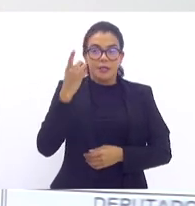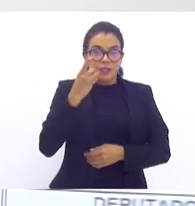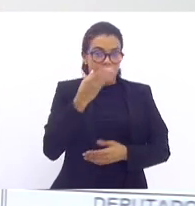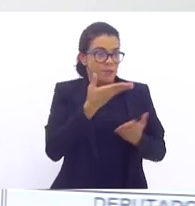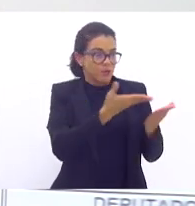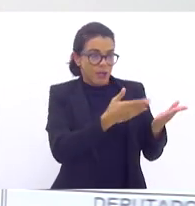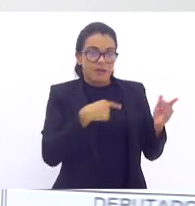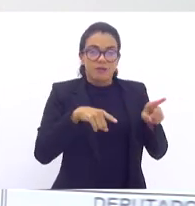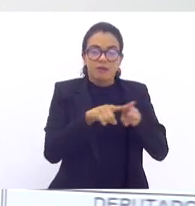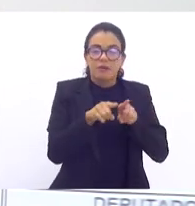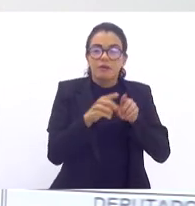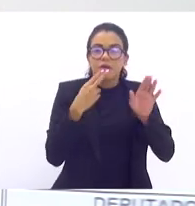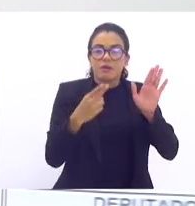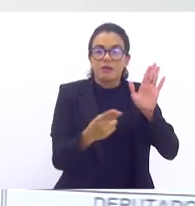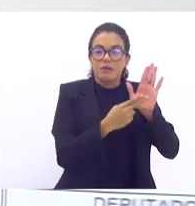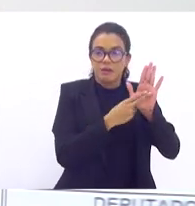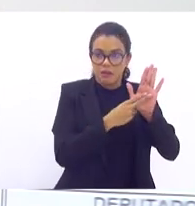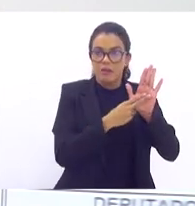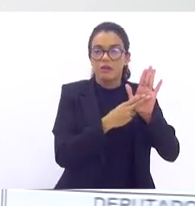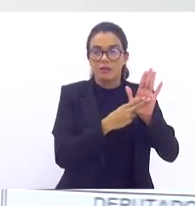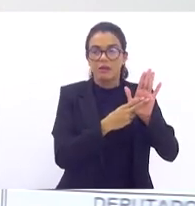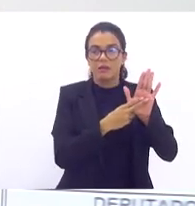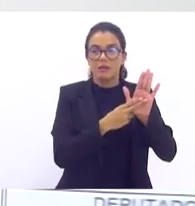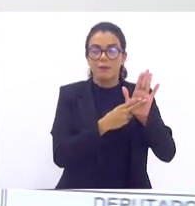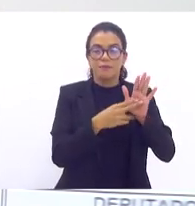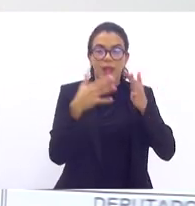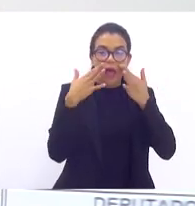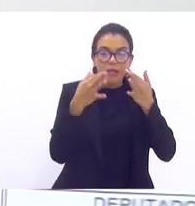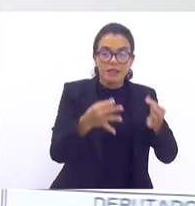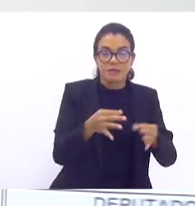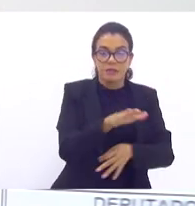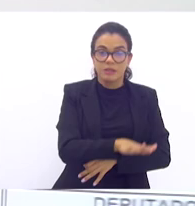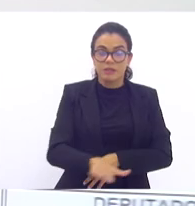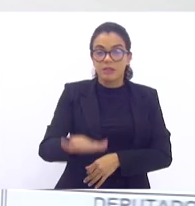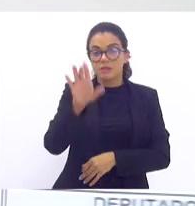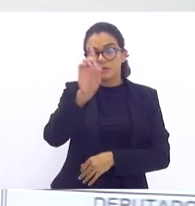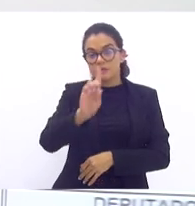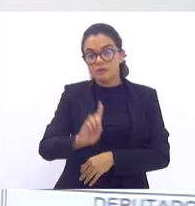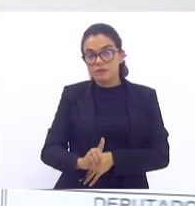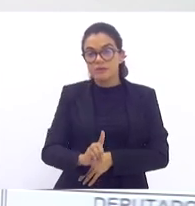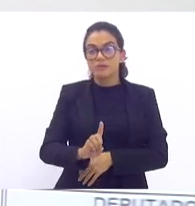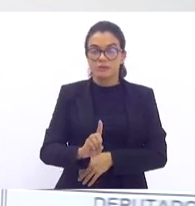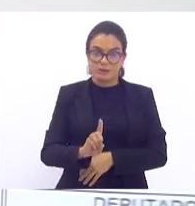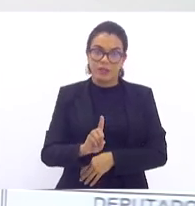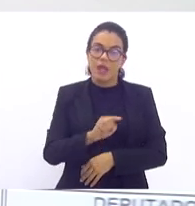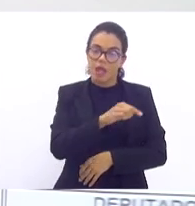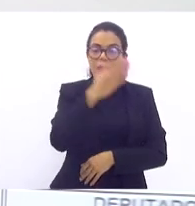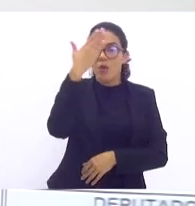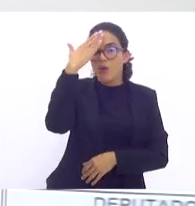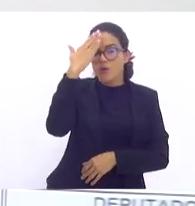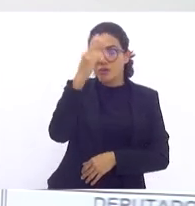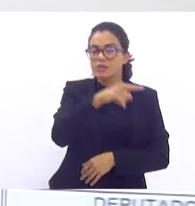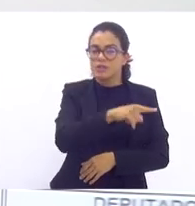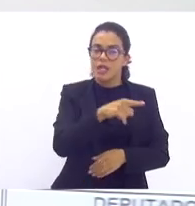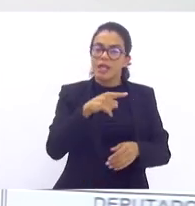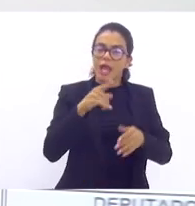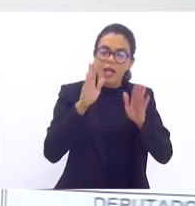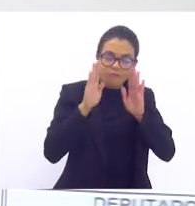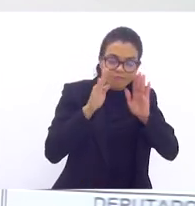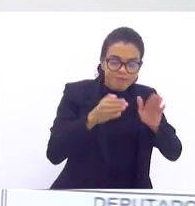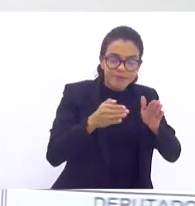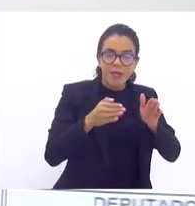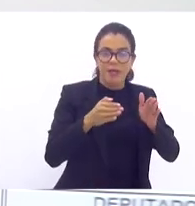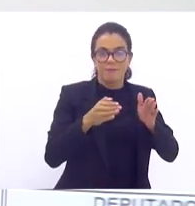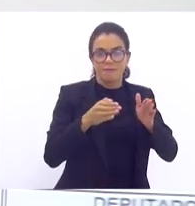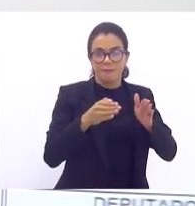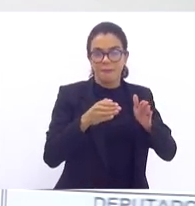soube que o compromisso de construir o núcleo de atenção as crianças com deficiência também porque eu sei que ele é voltado para esse setor